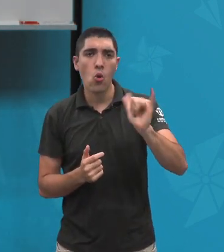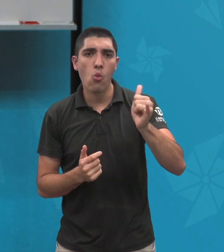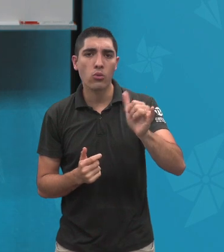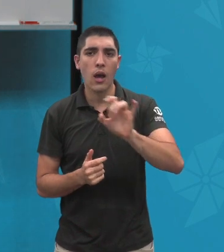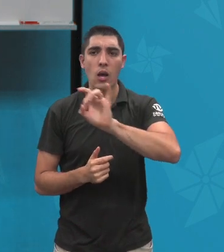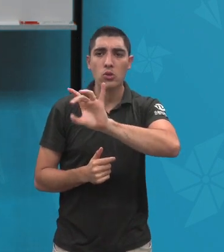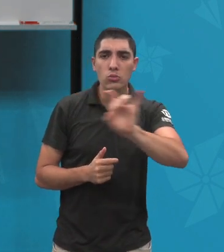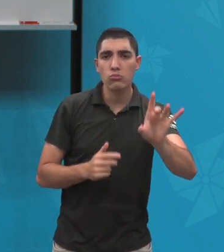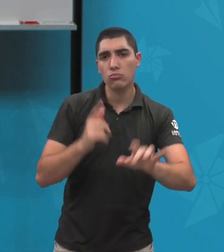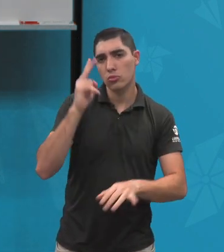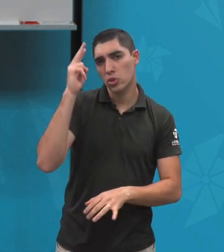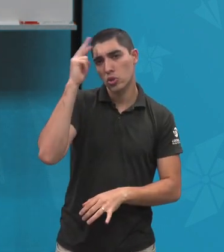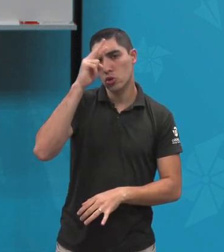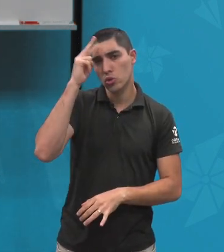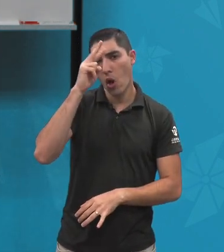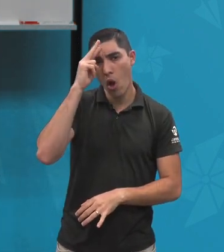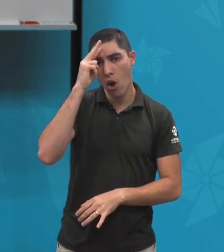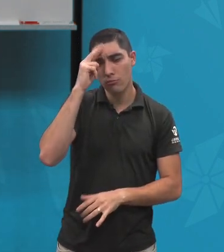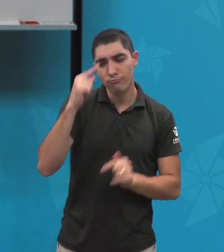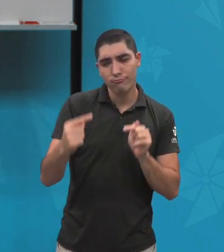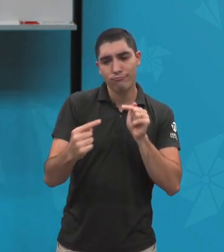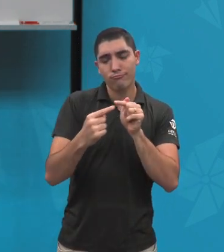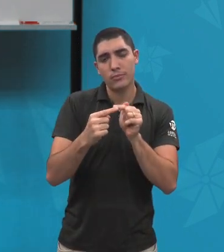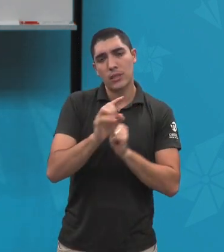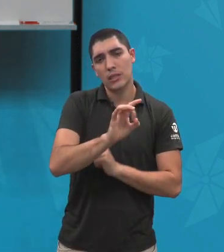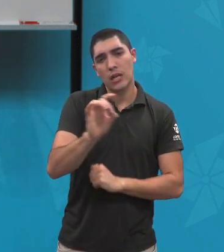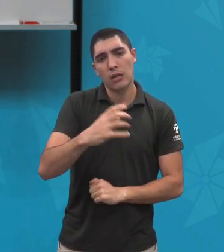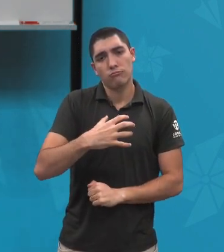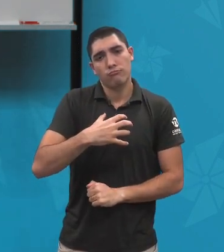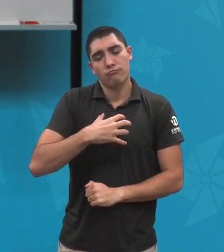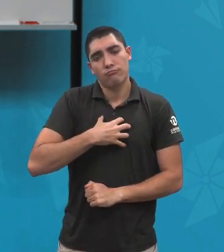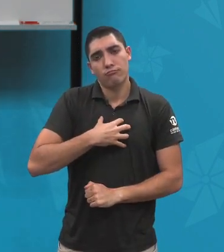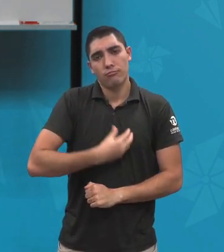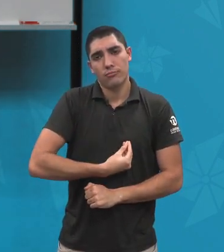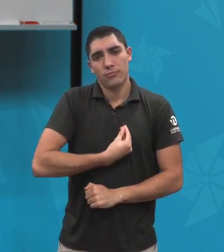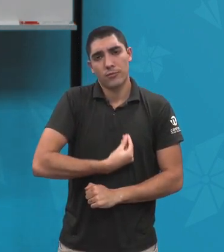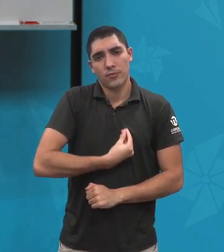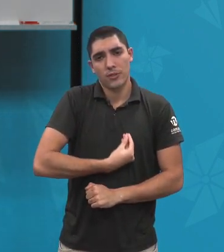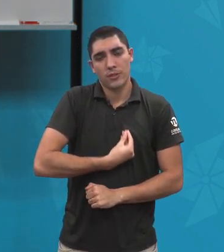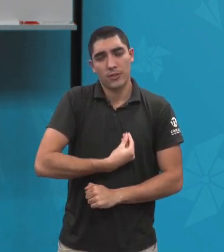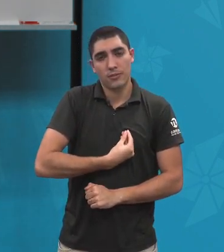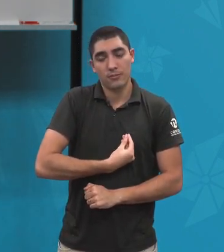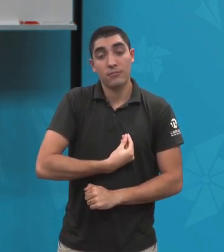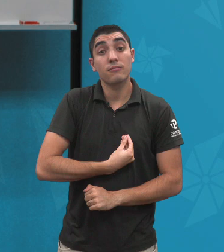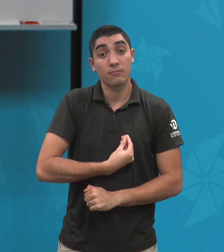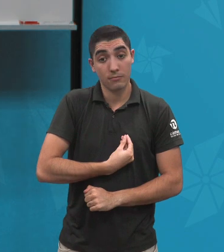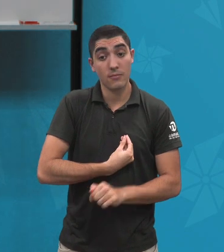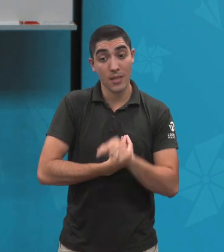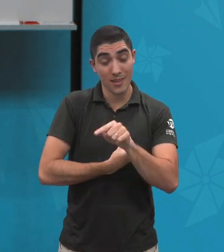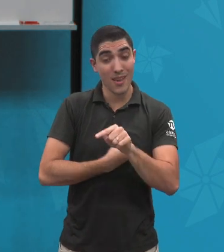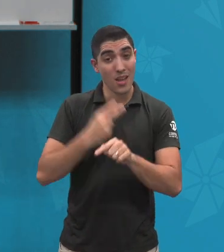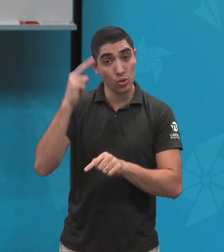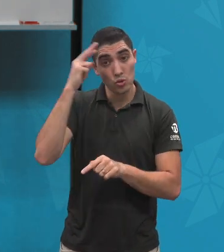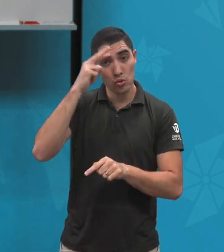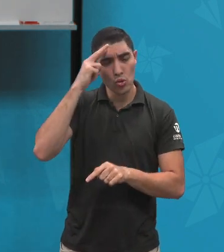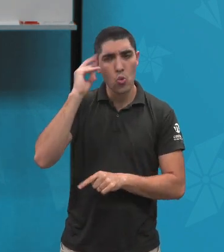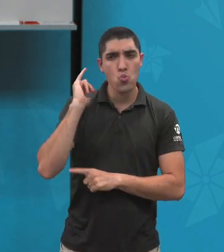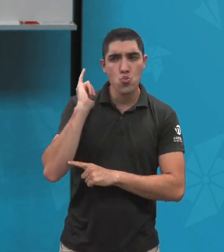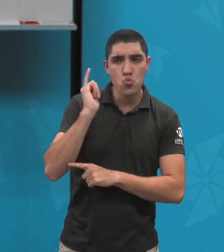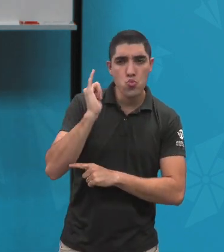do ponto de vista da formação deles e contar histórias